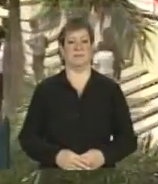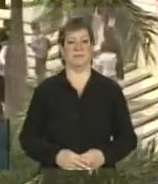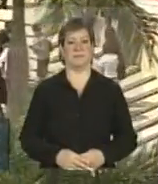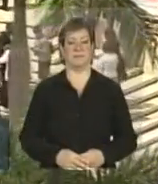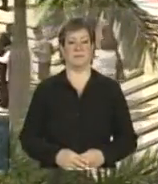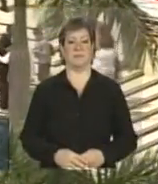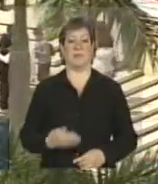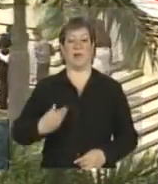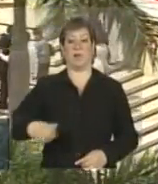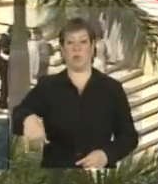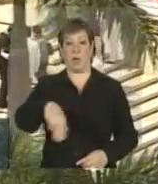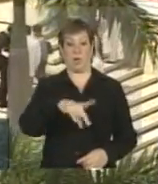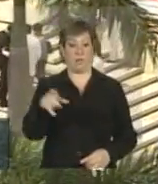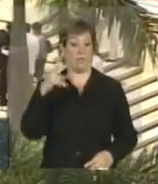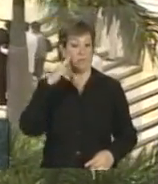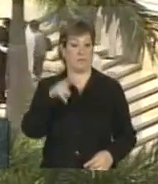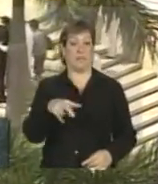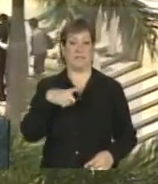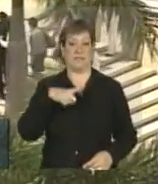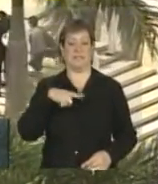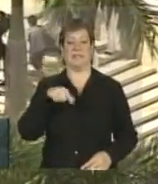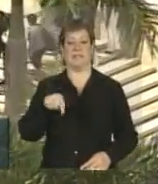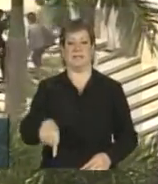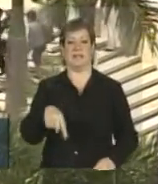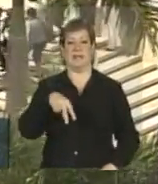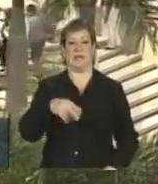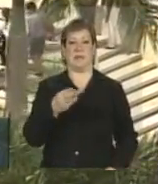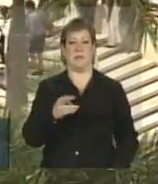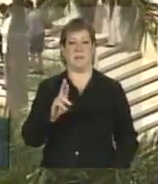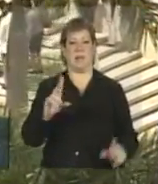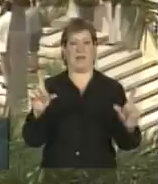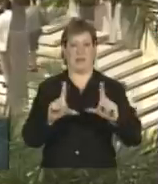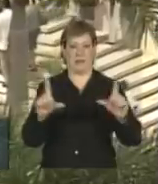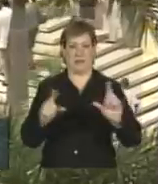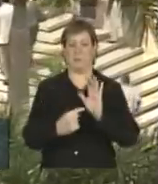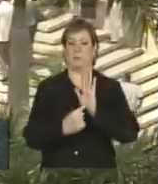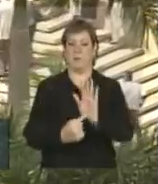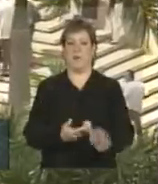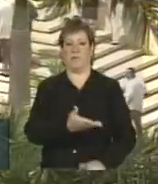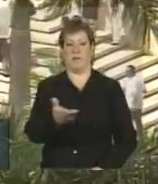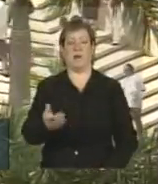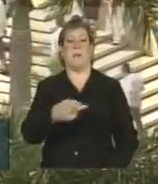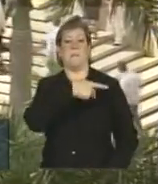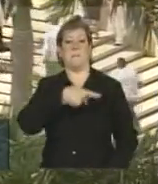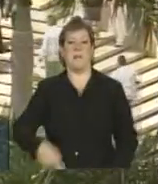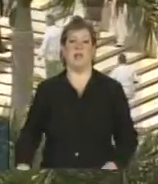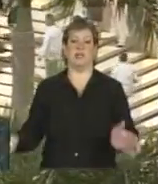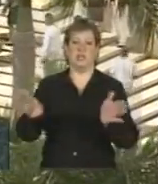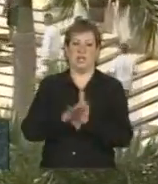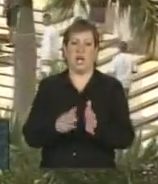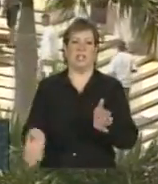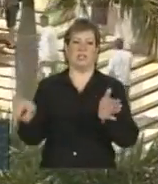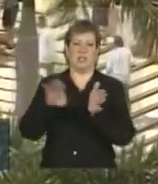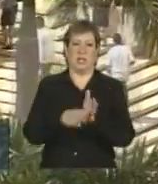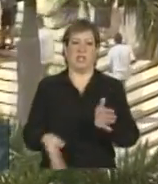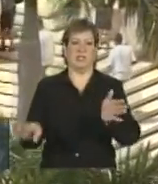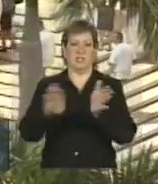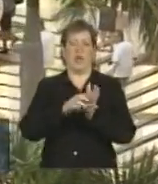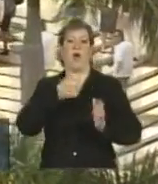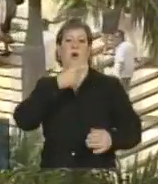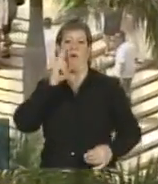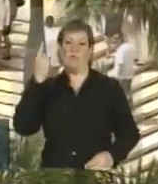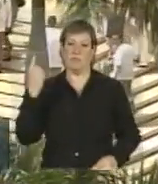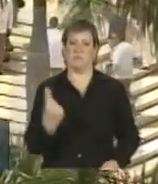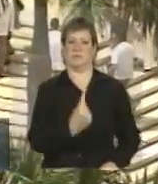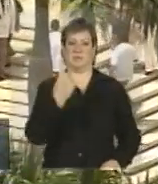A gente, vocês acompanharam aqui pela transmissão da TVNBR a chegada dos presidentes no início da tarde de ontem